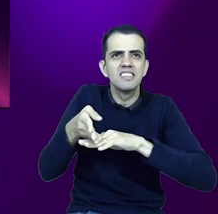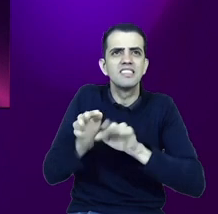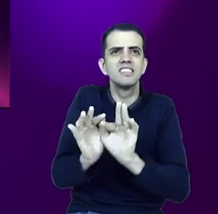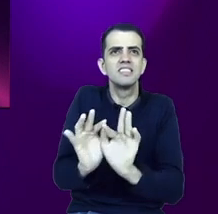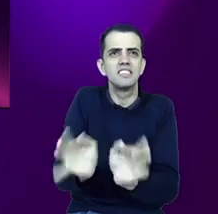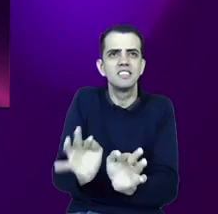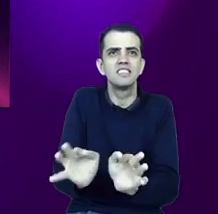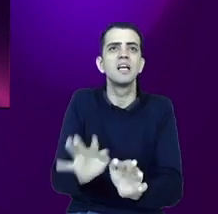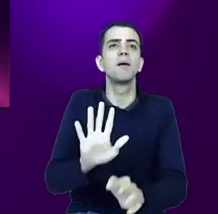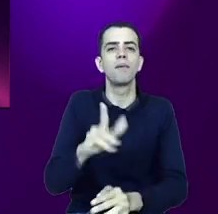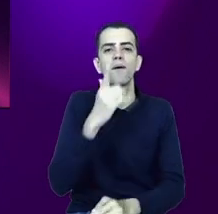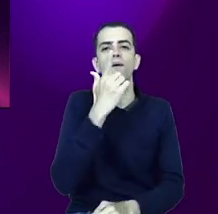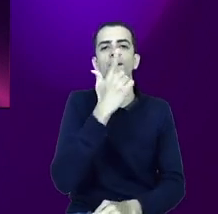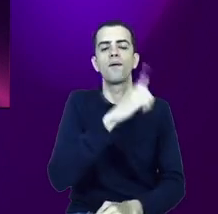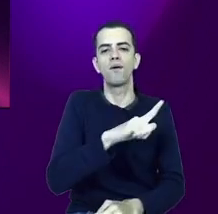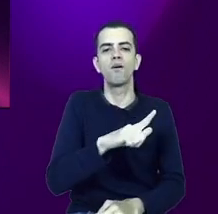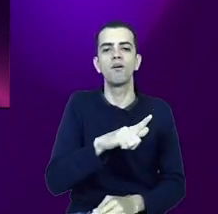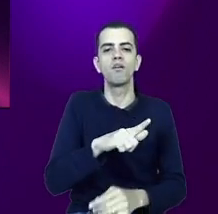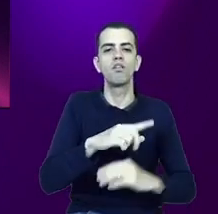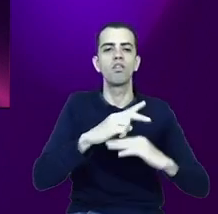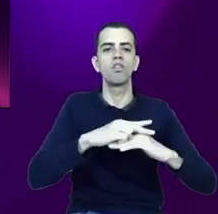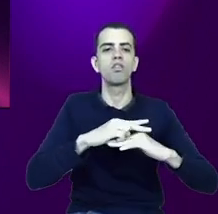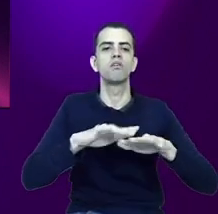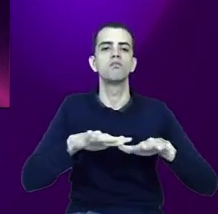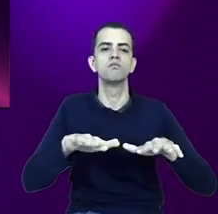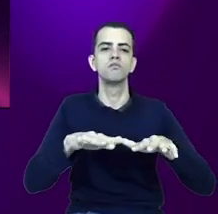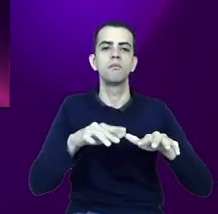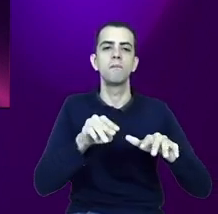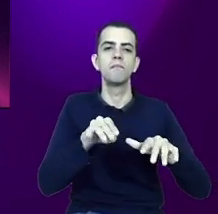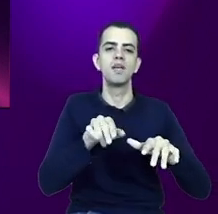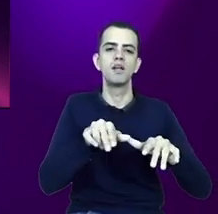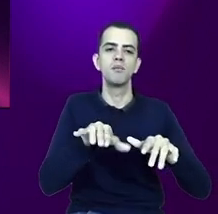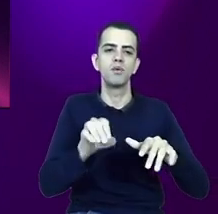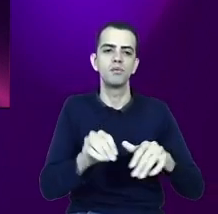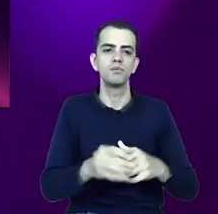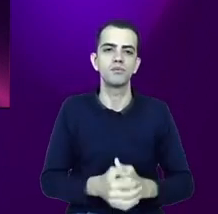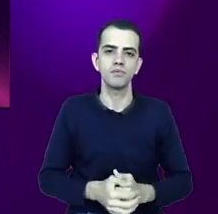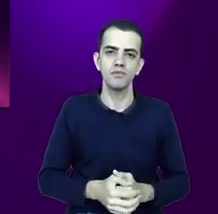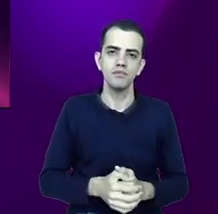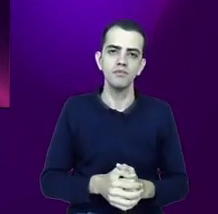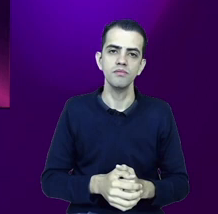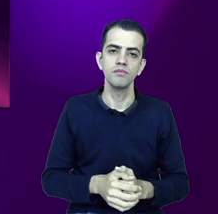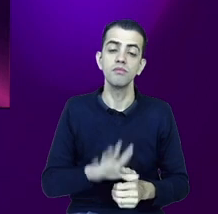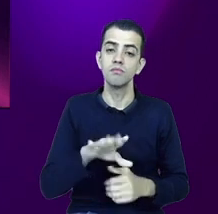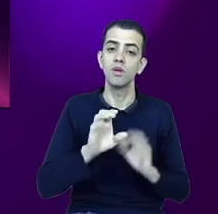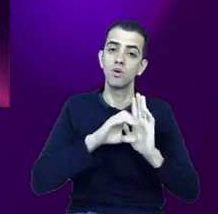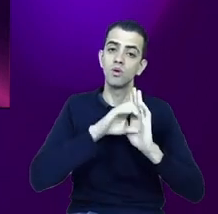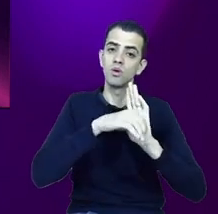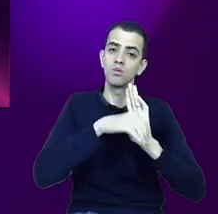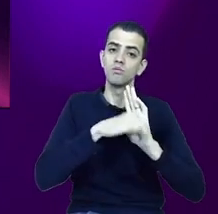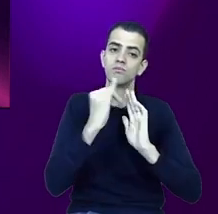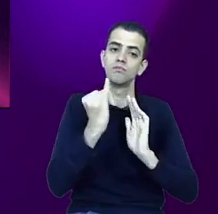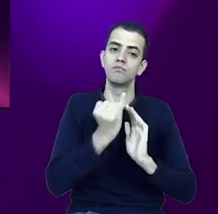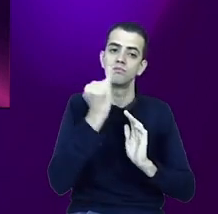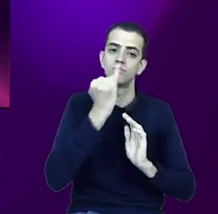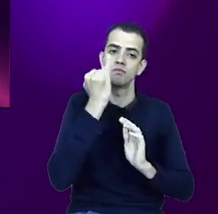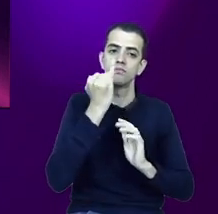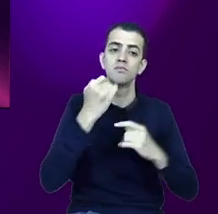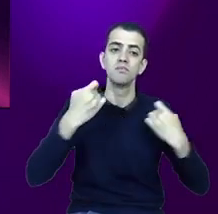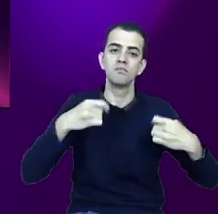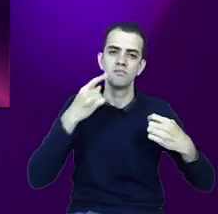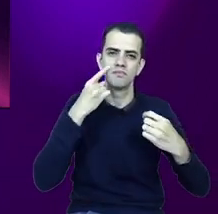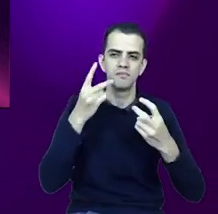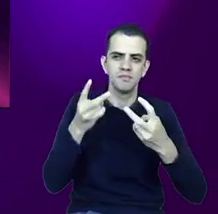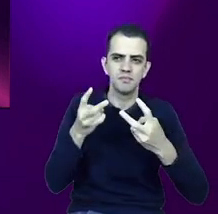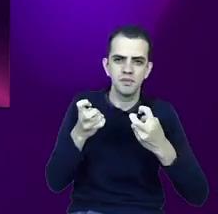morbidade mínima, né? E um importante conceito no tocante a isso é a percepção da